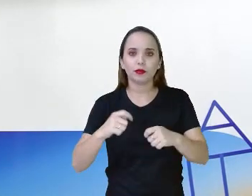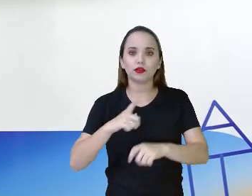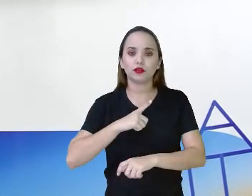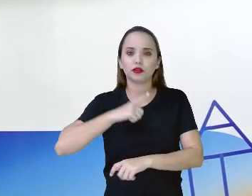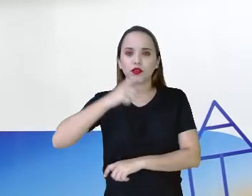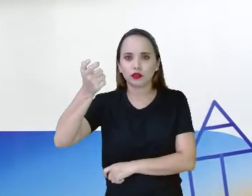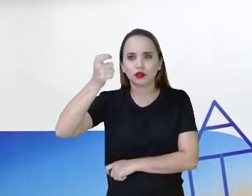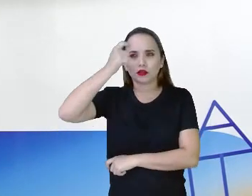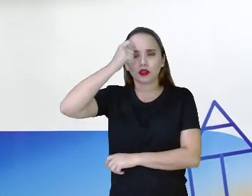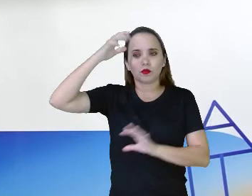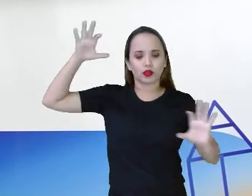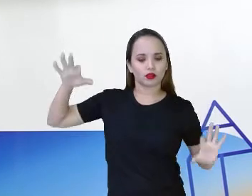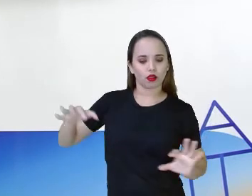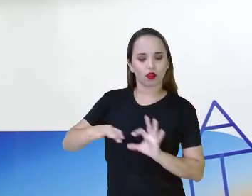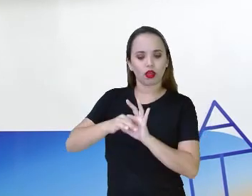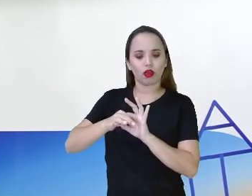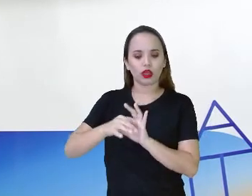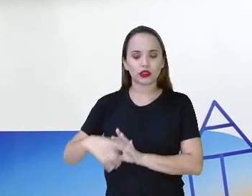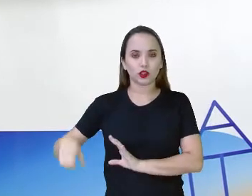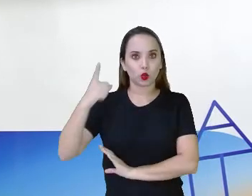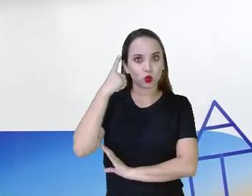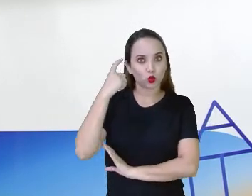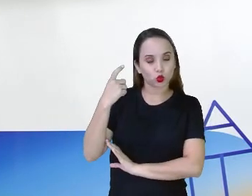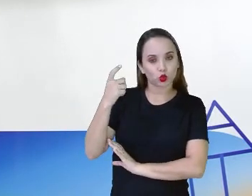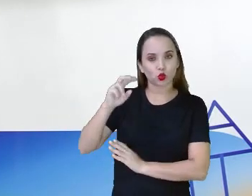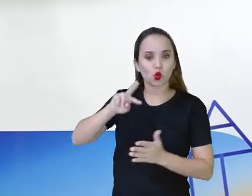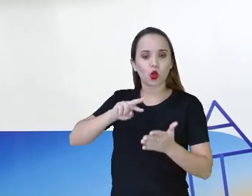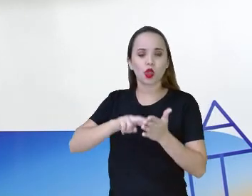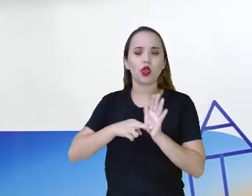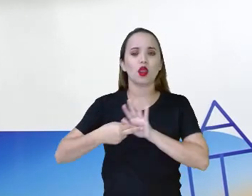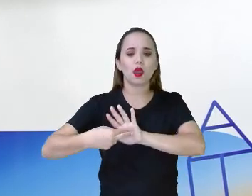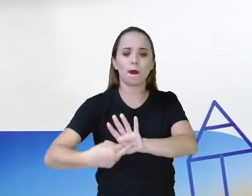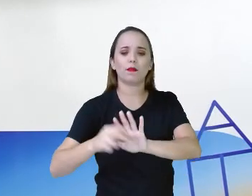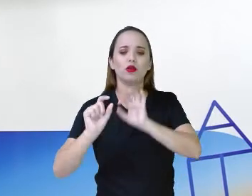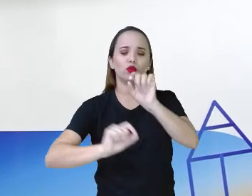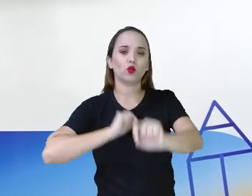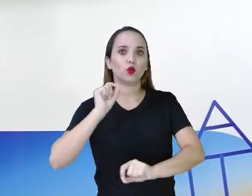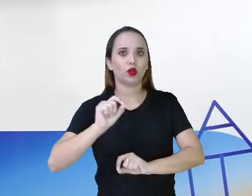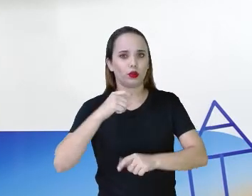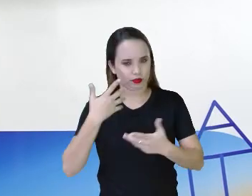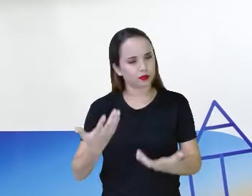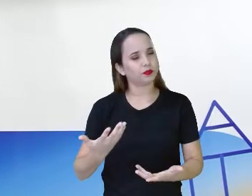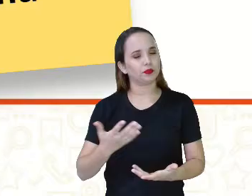compreensão, não é, do que aquele som ele representa.